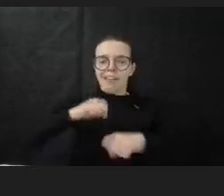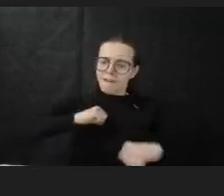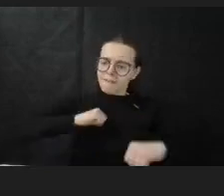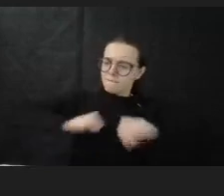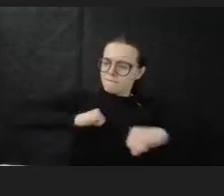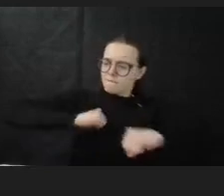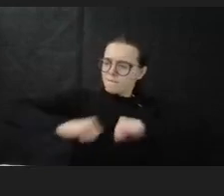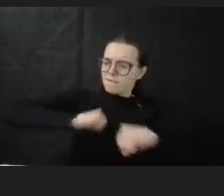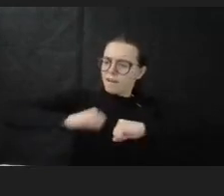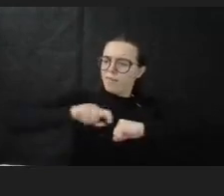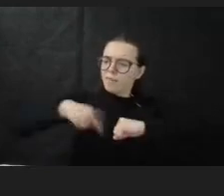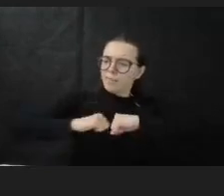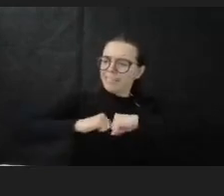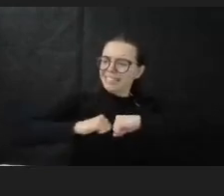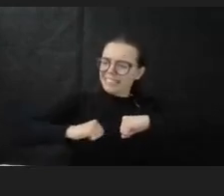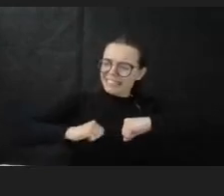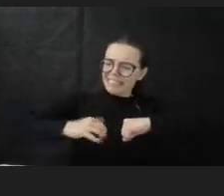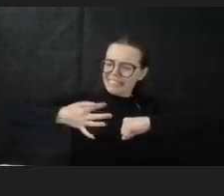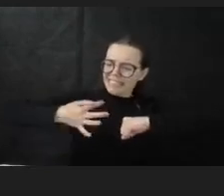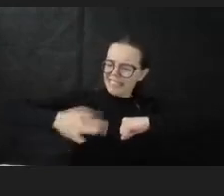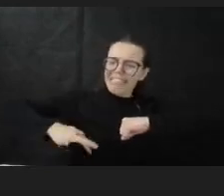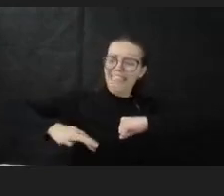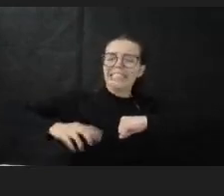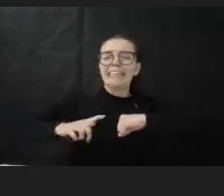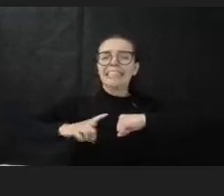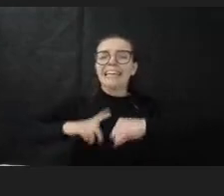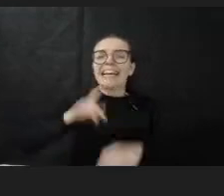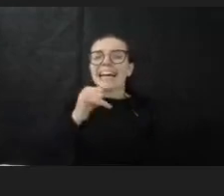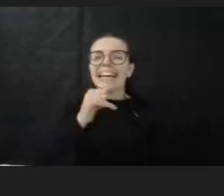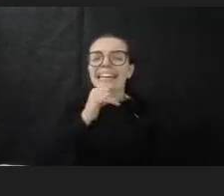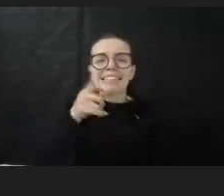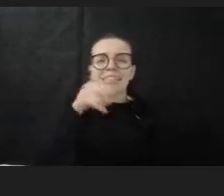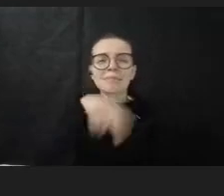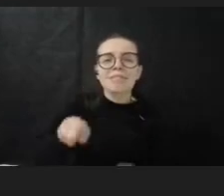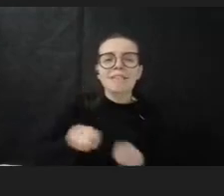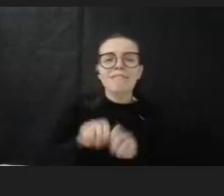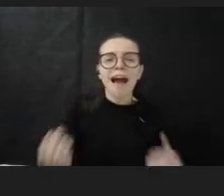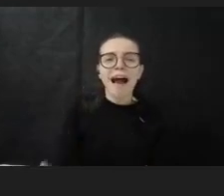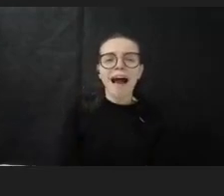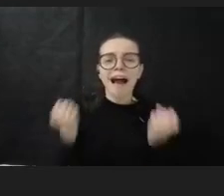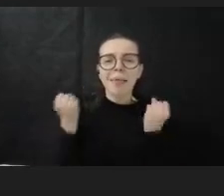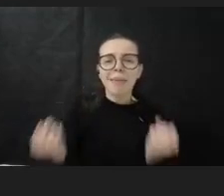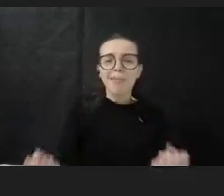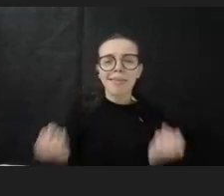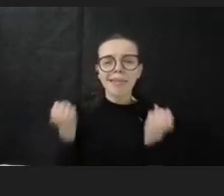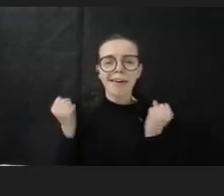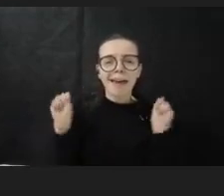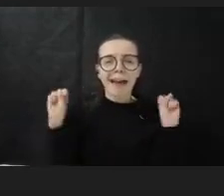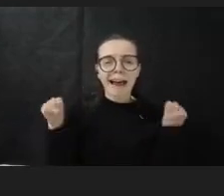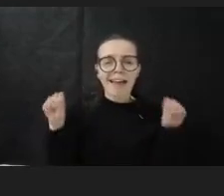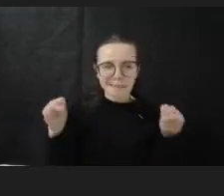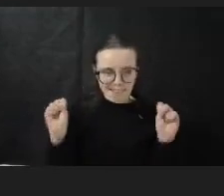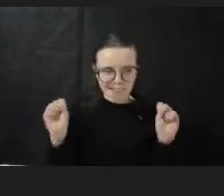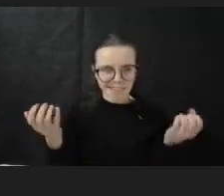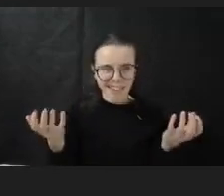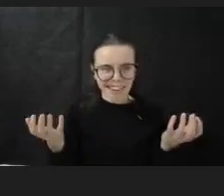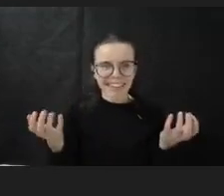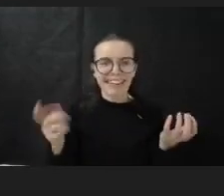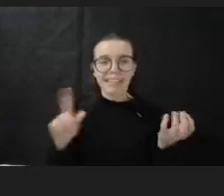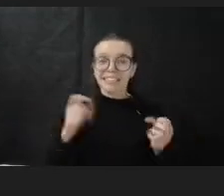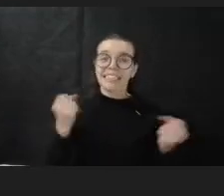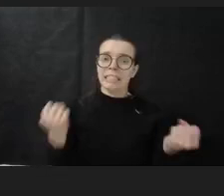prolongado. Eu acho que quem treina, quem faz academia, deve saber que tem que fazer até a